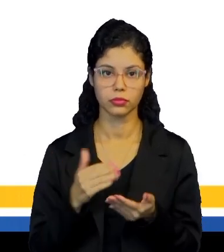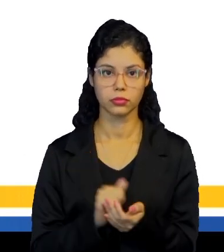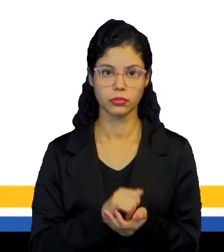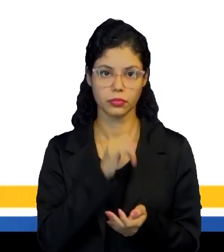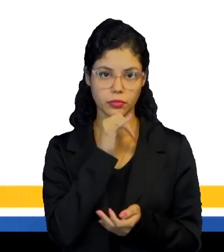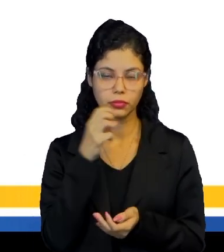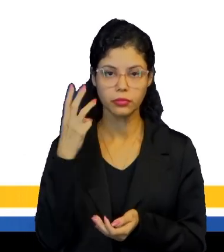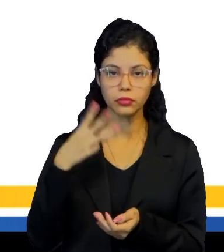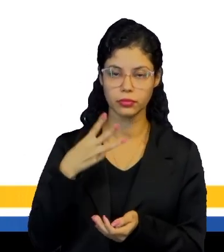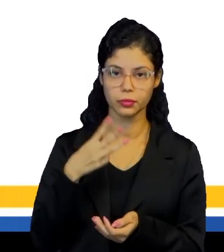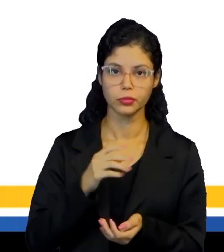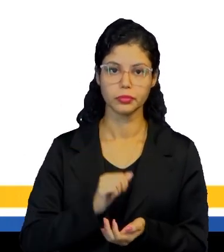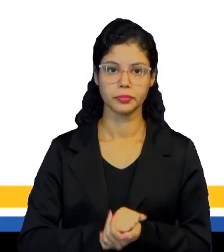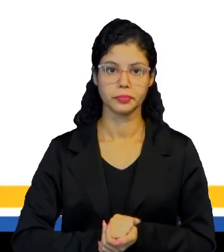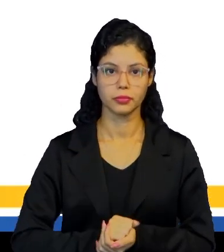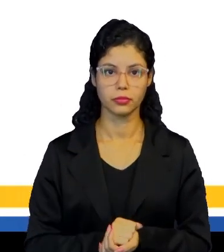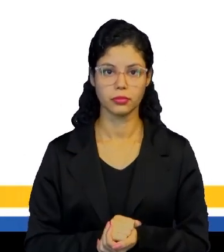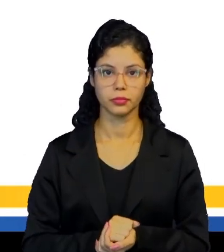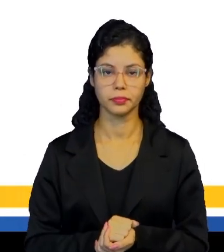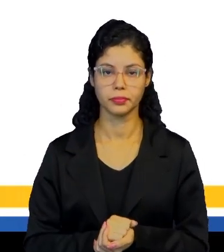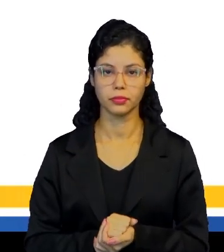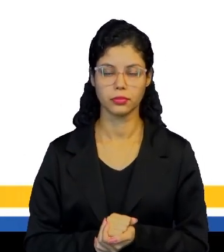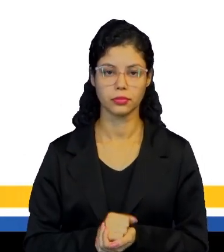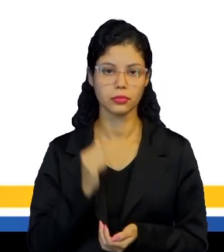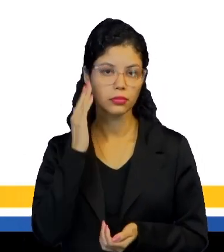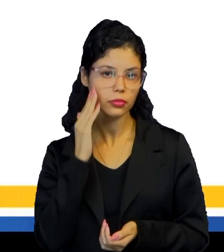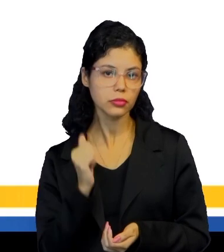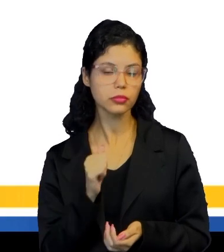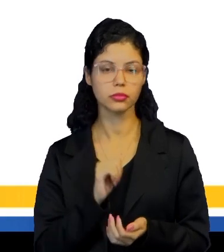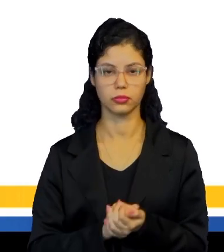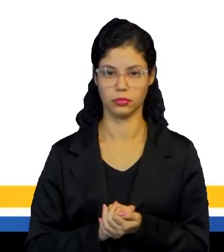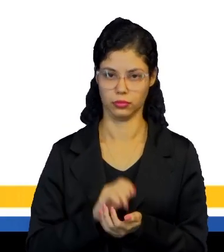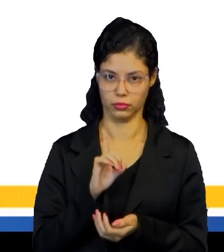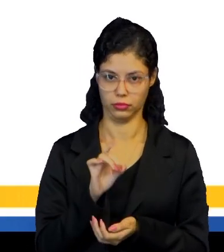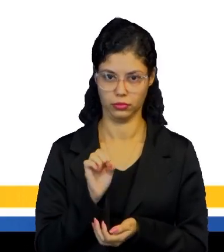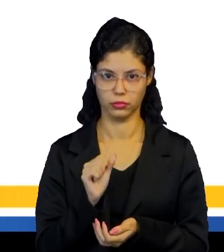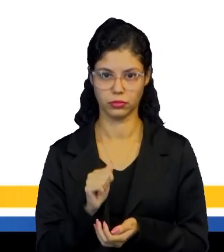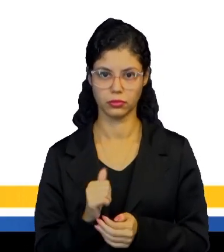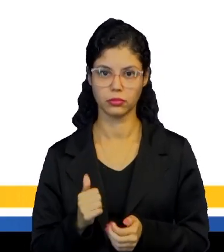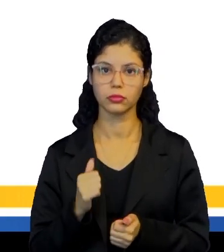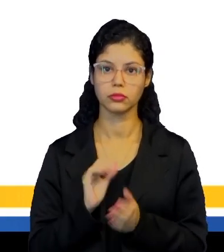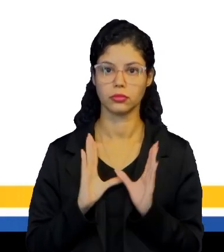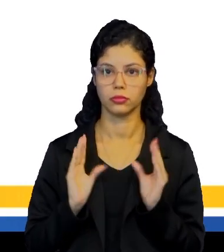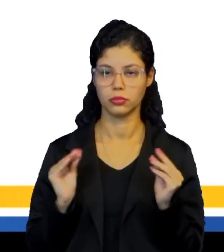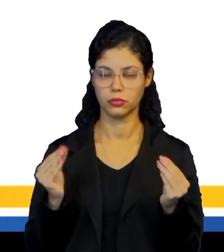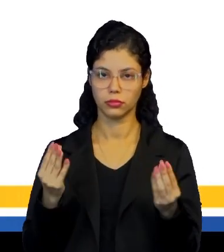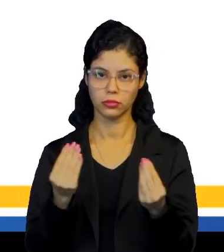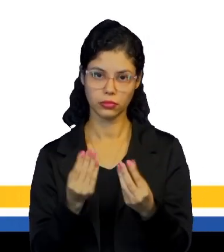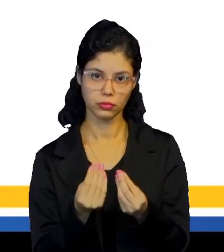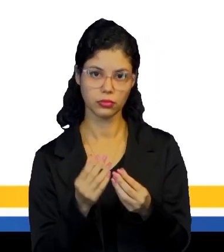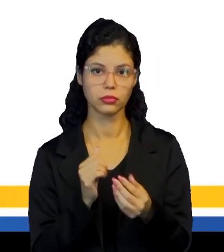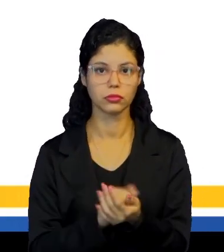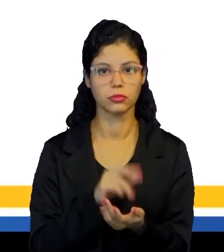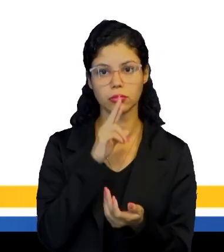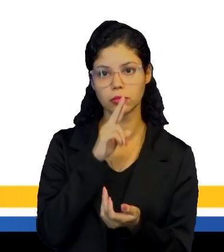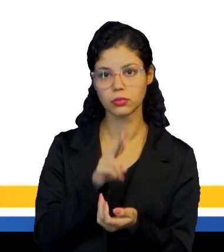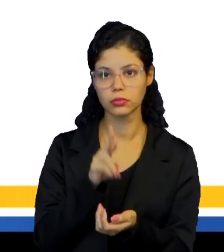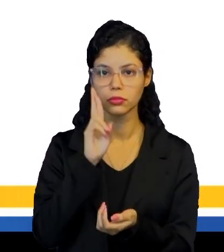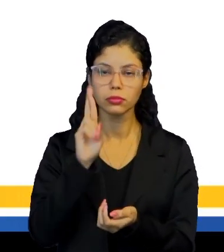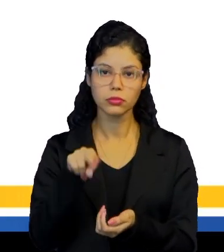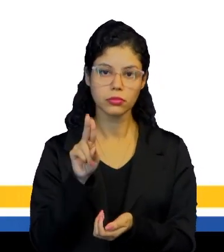o exemplo 3 nós sabemos que a densidade de uma substância